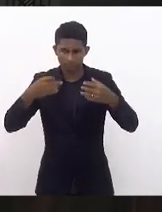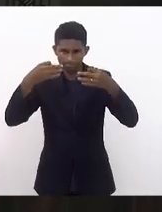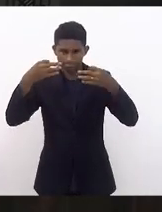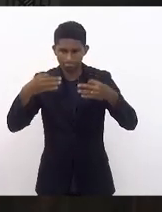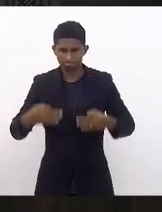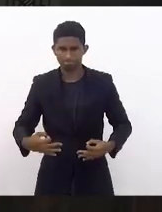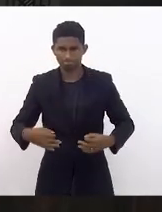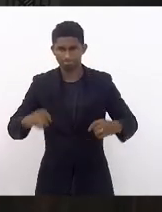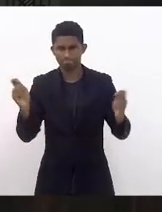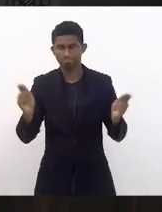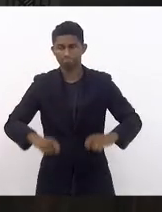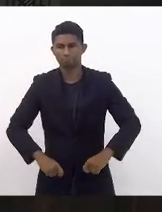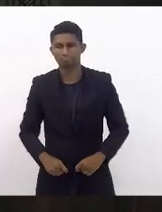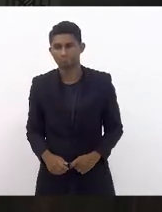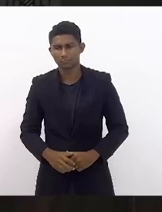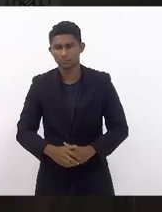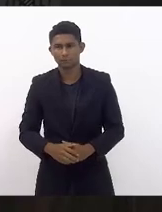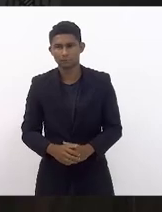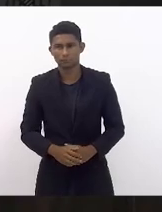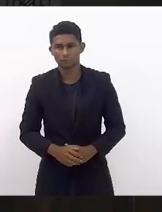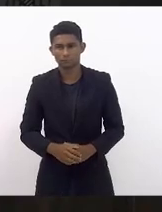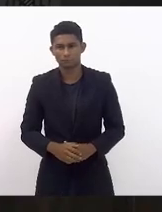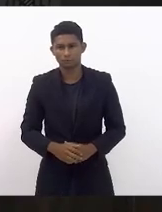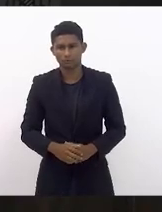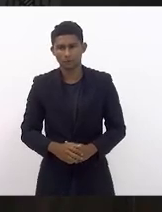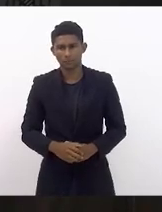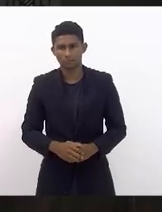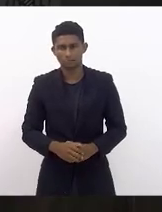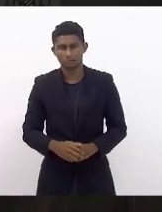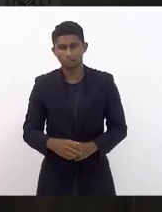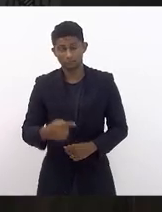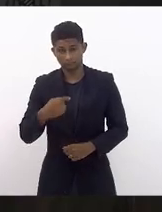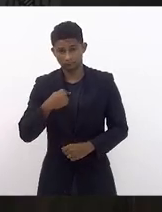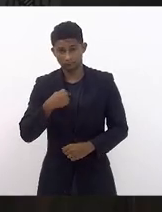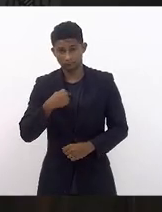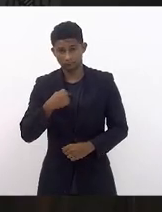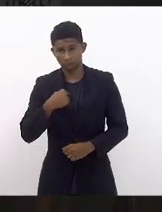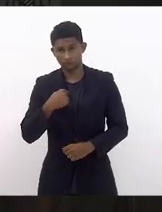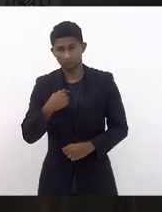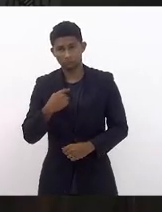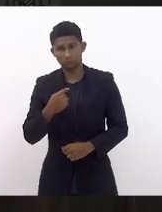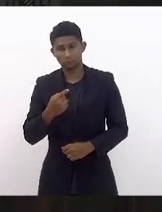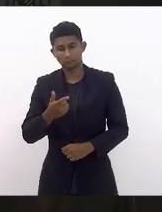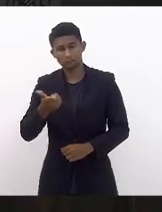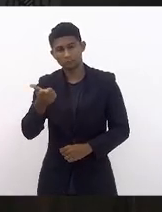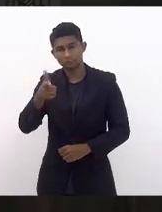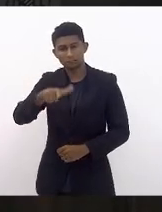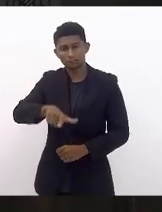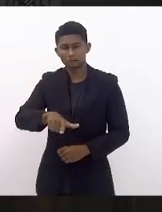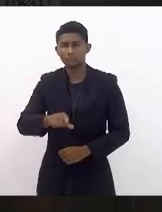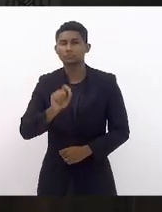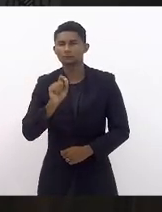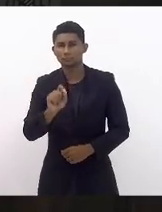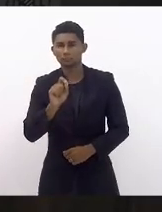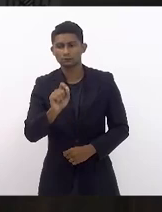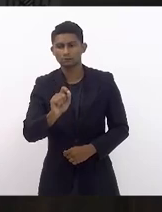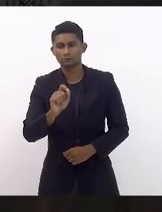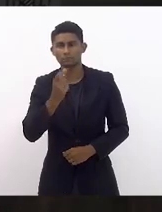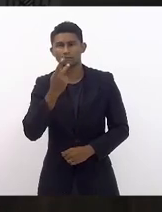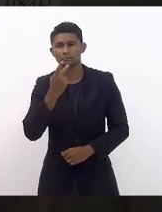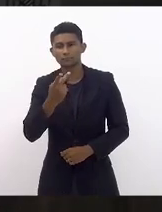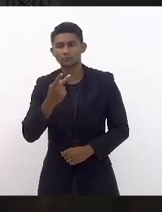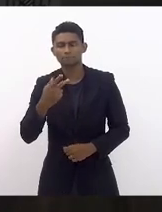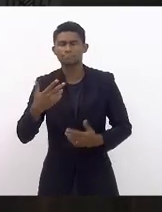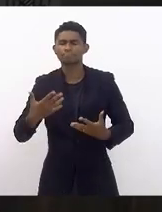É possível. E eu quero mais uma vez externar a minha